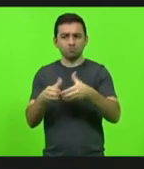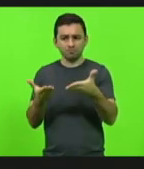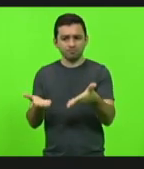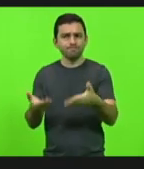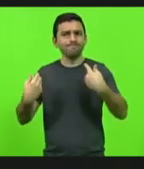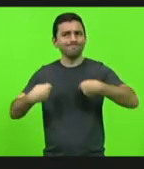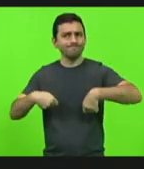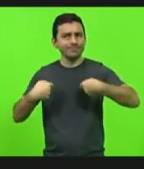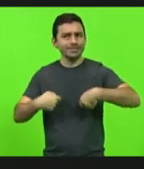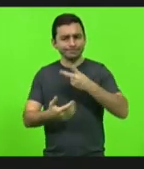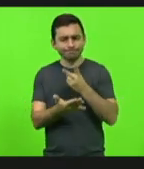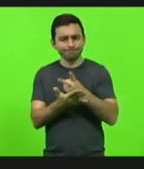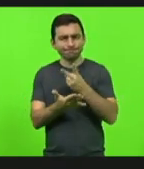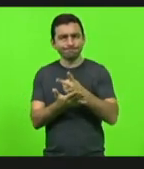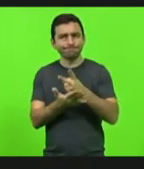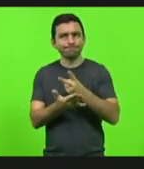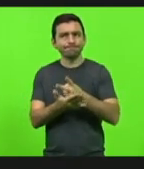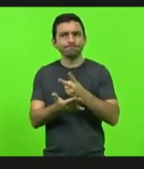constantemente